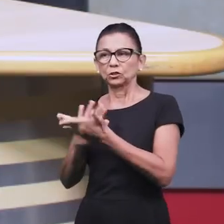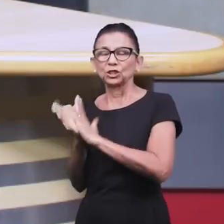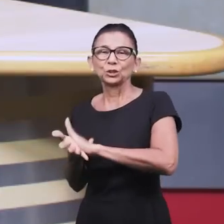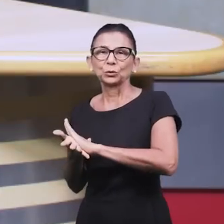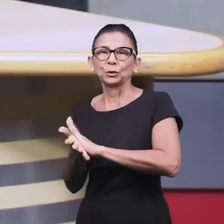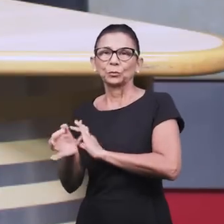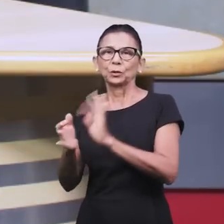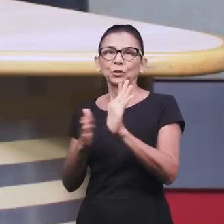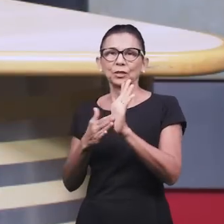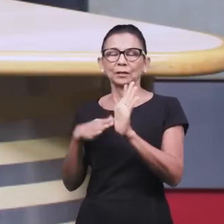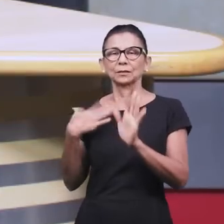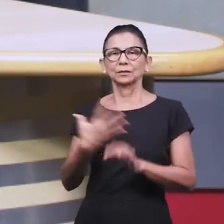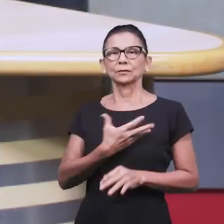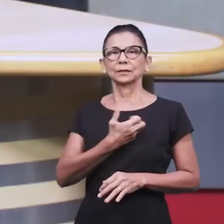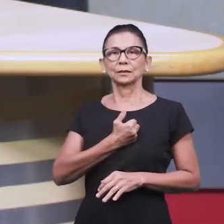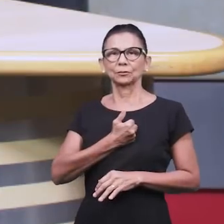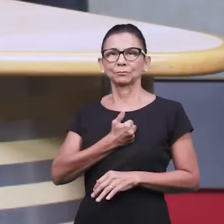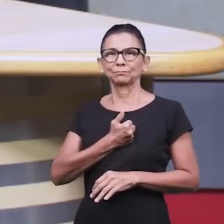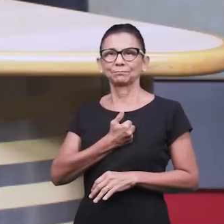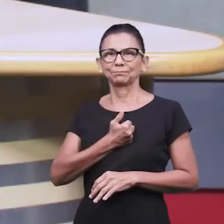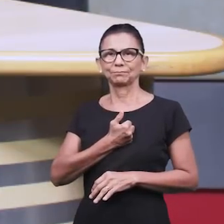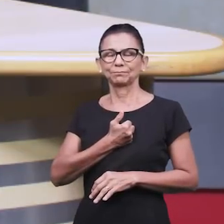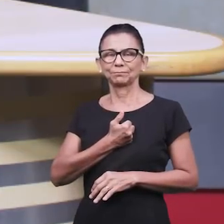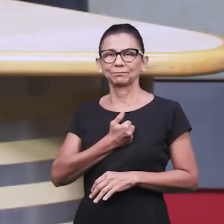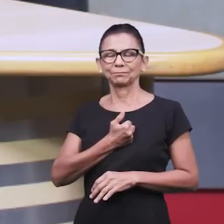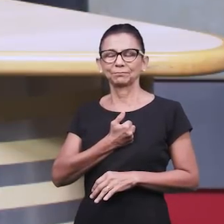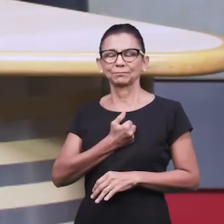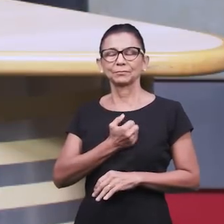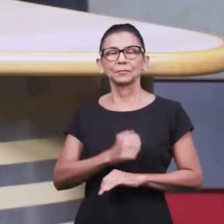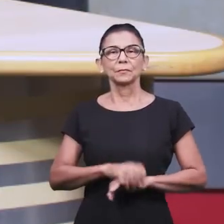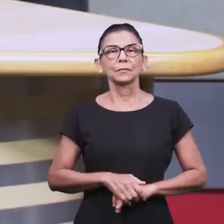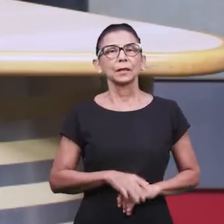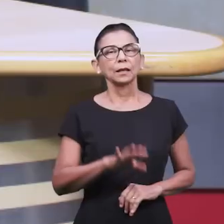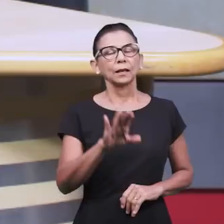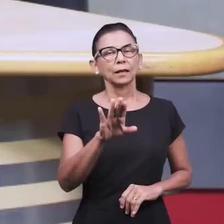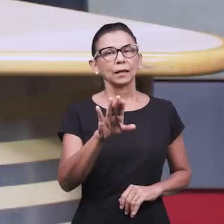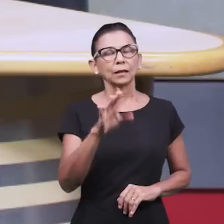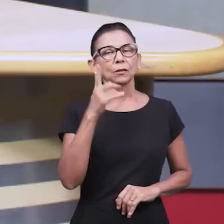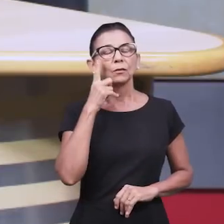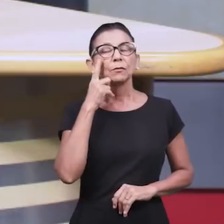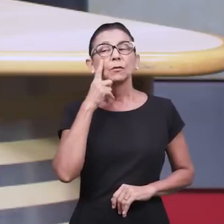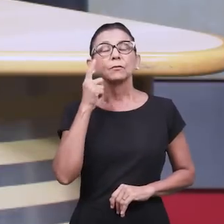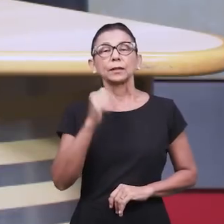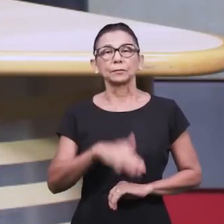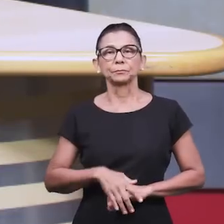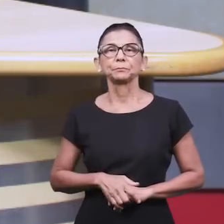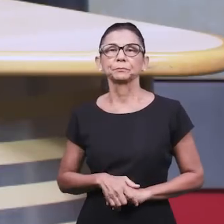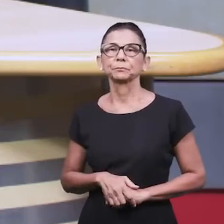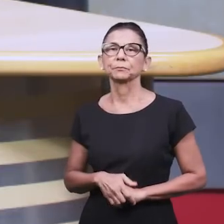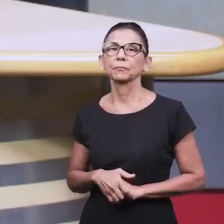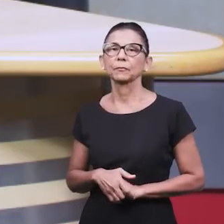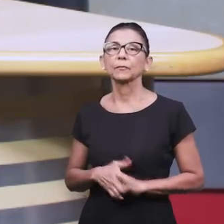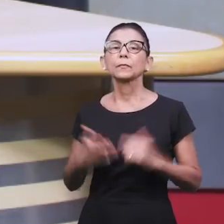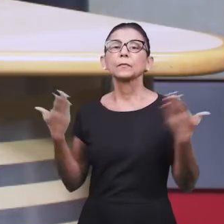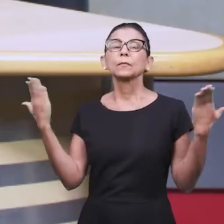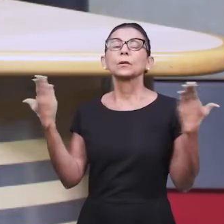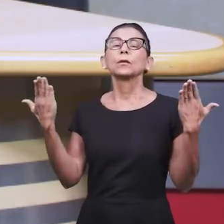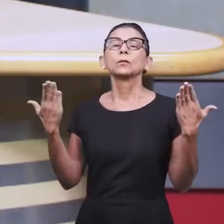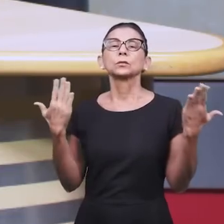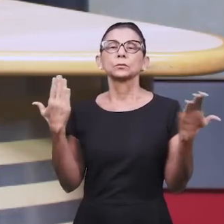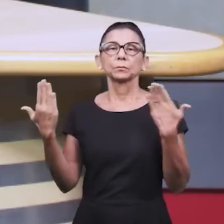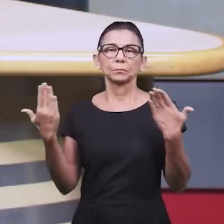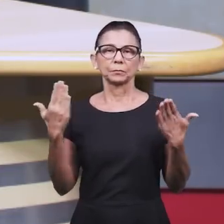o projeto totalmente. Então, quando você chega... Vamos pegar isso e trazer para os nossos dias.